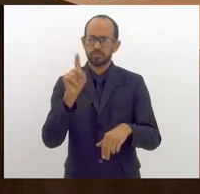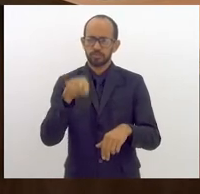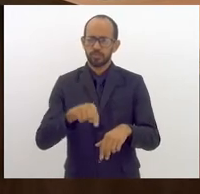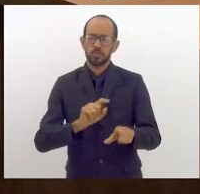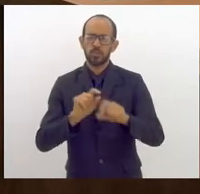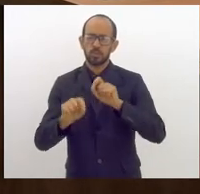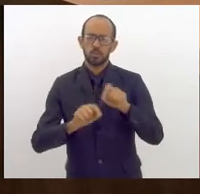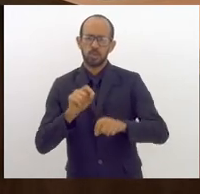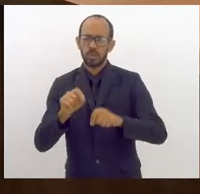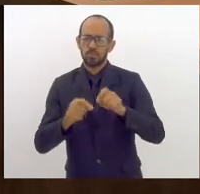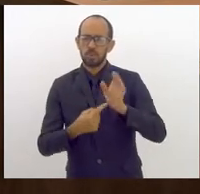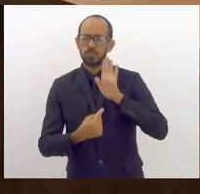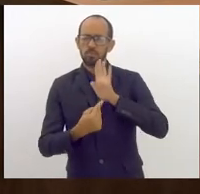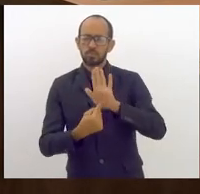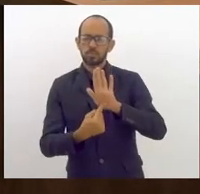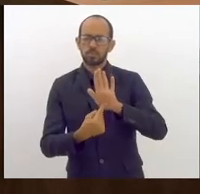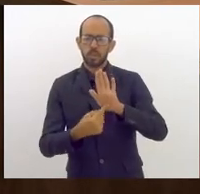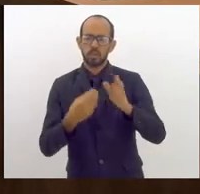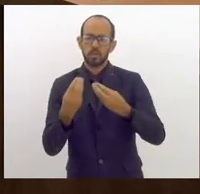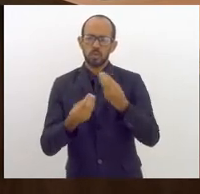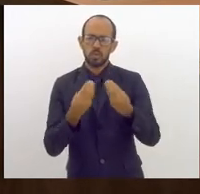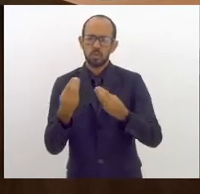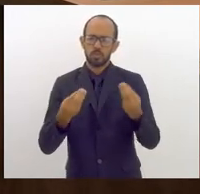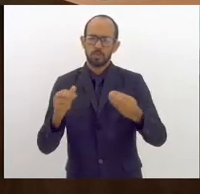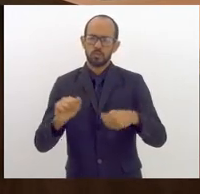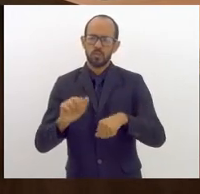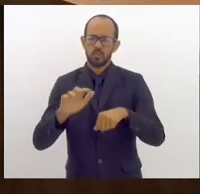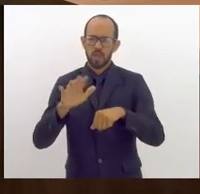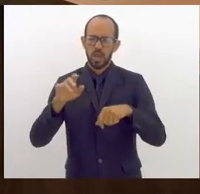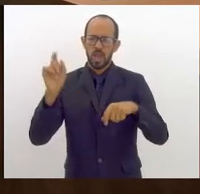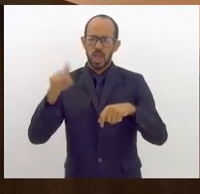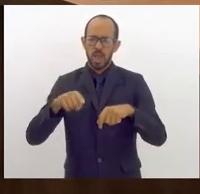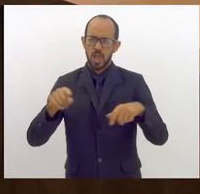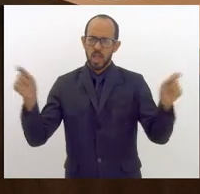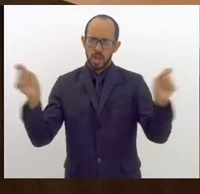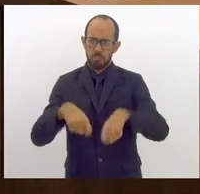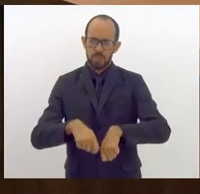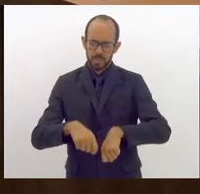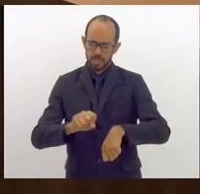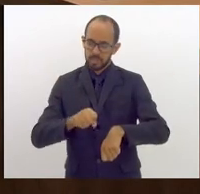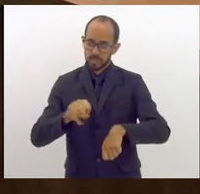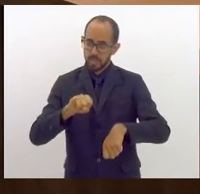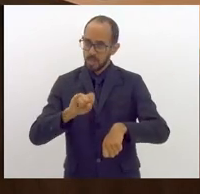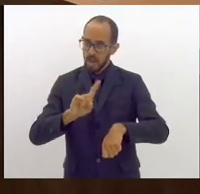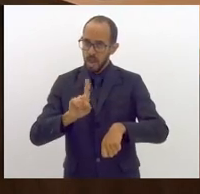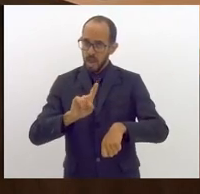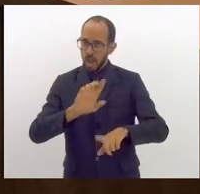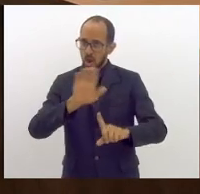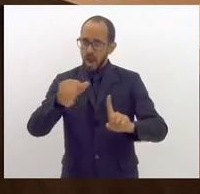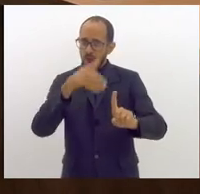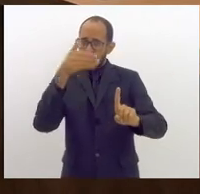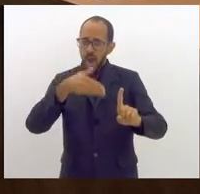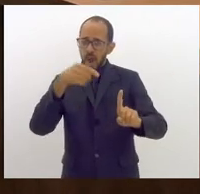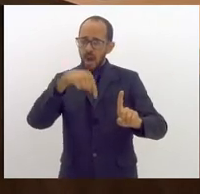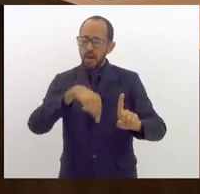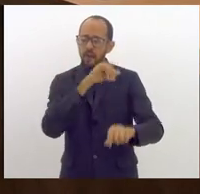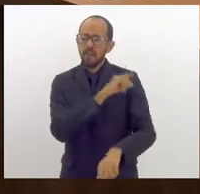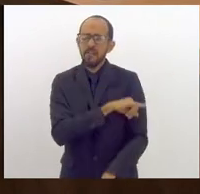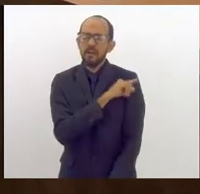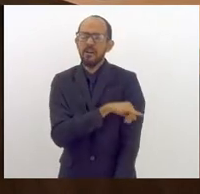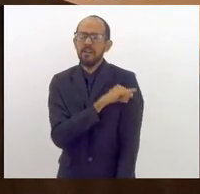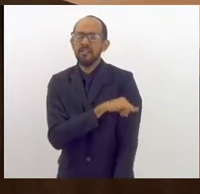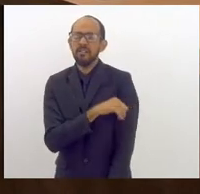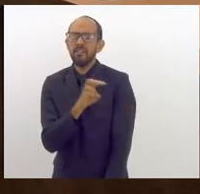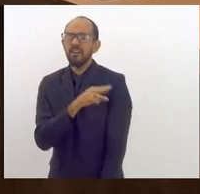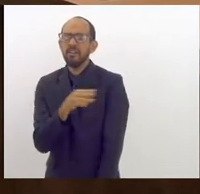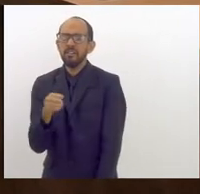para demonstrar o quanto que a favela tem de potência e se a gente não reconhece isso nesse Rio de Janeiro que um terço da população